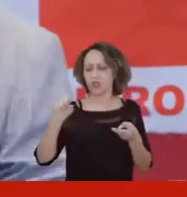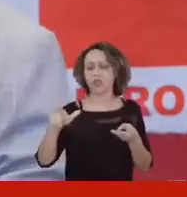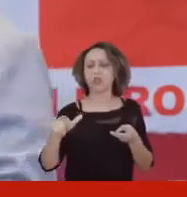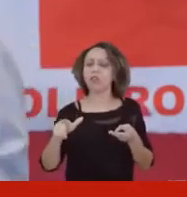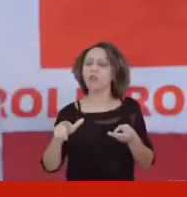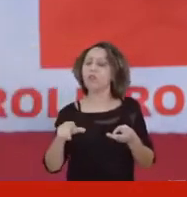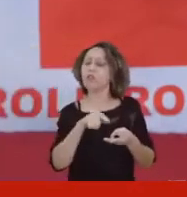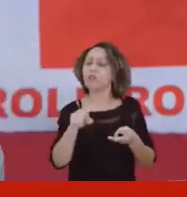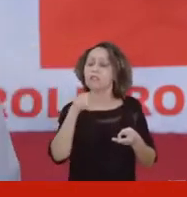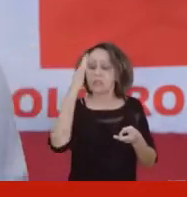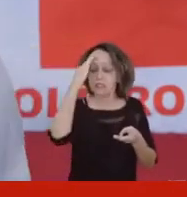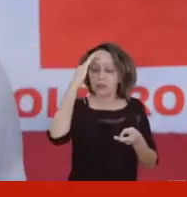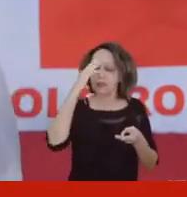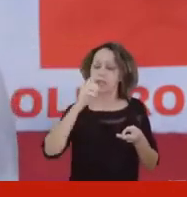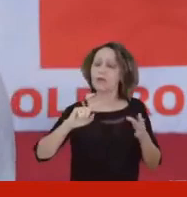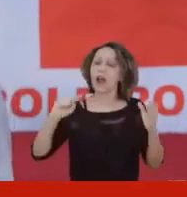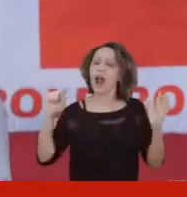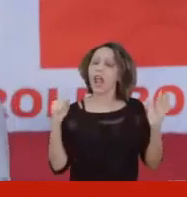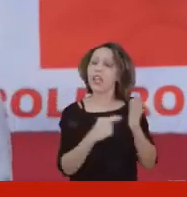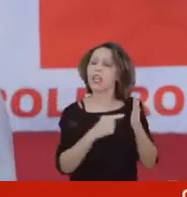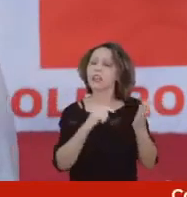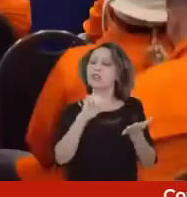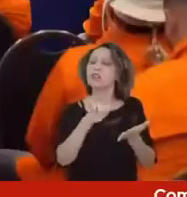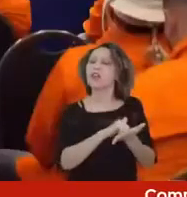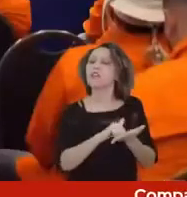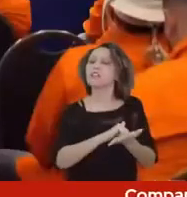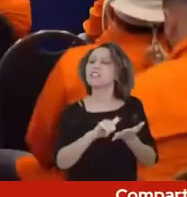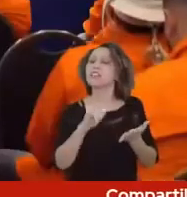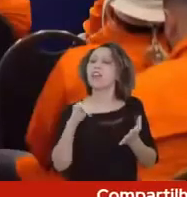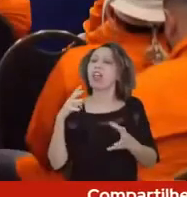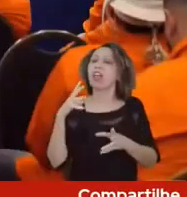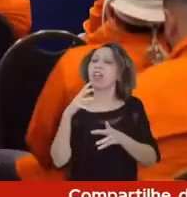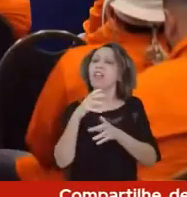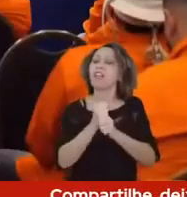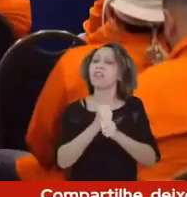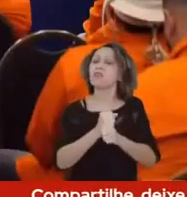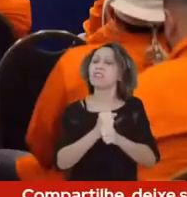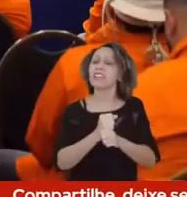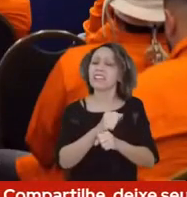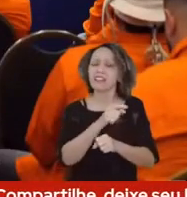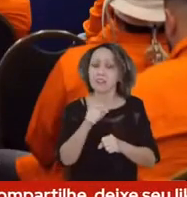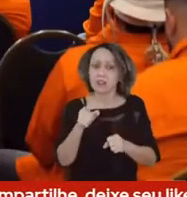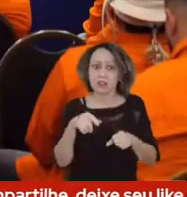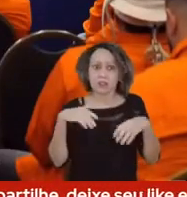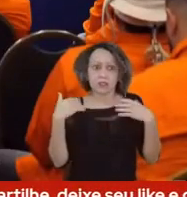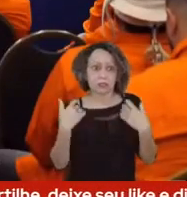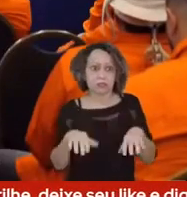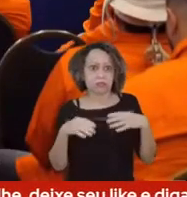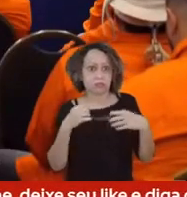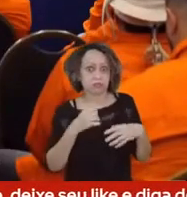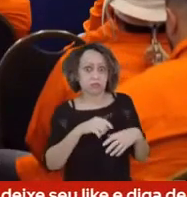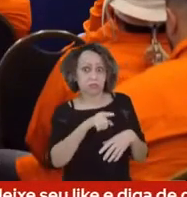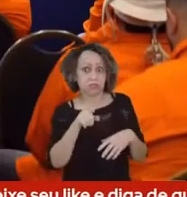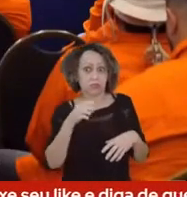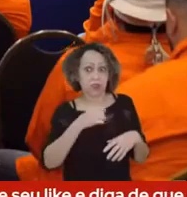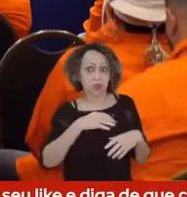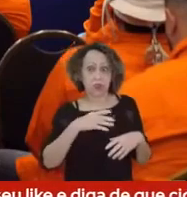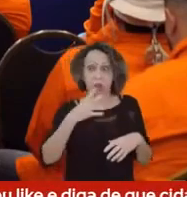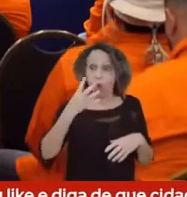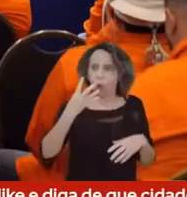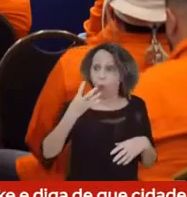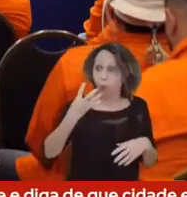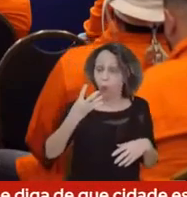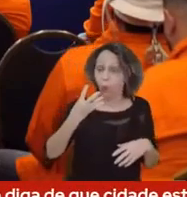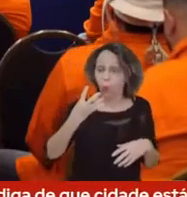são tão contundentes que vocês ficaram com medo, porque o número é muito alto. 4 milhões e 400 mil pessoas